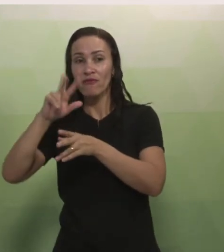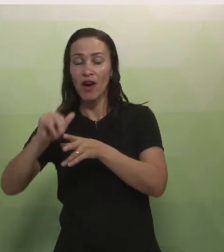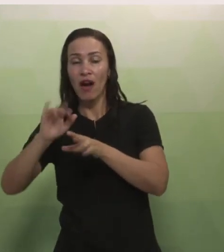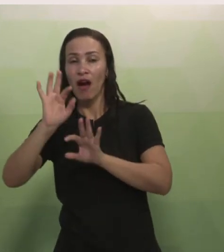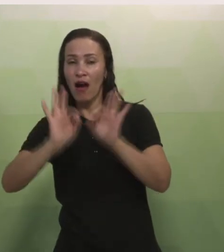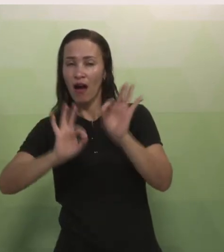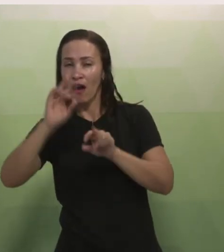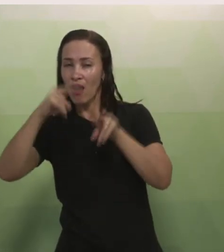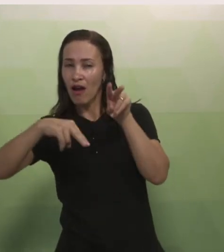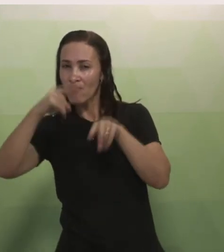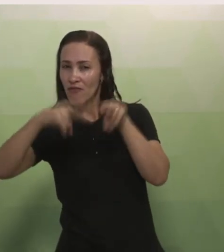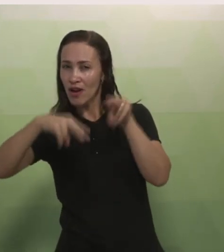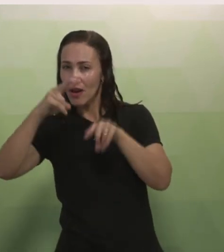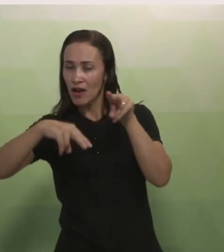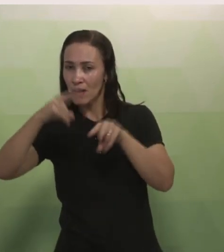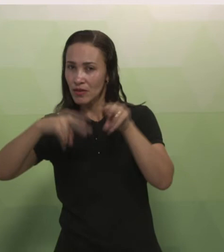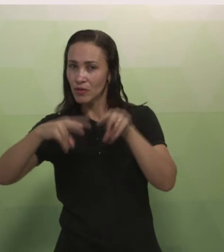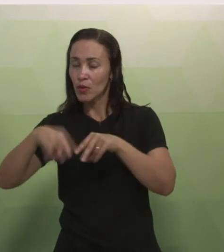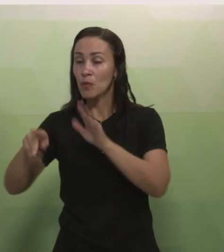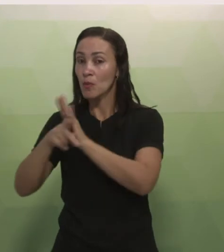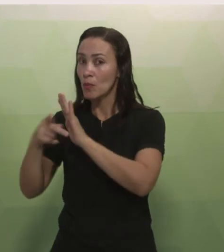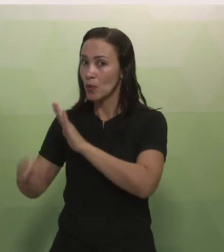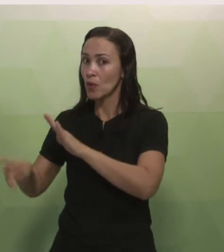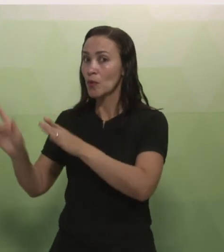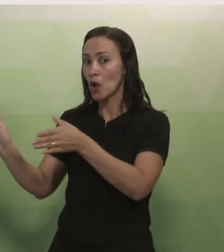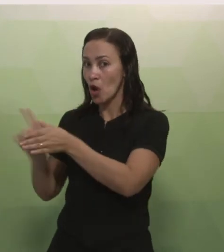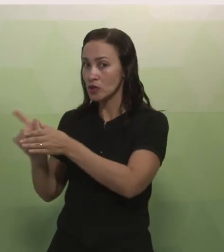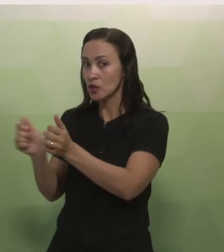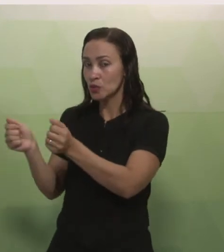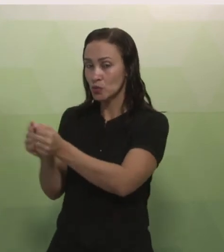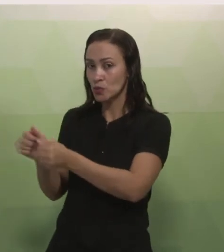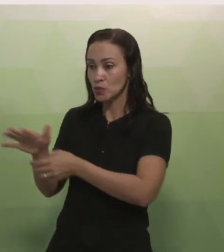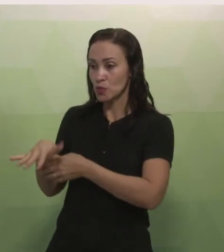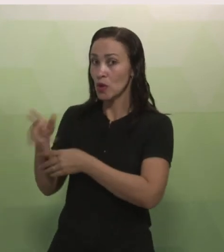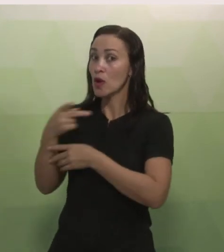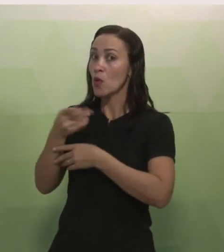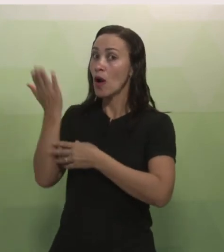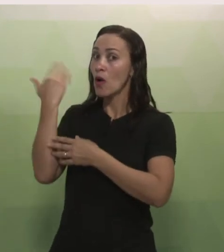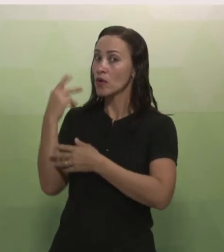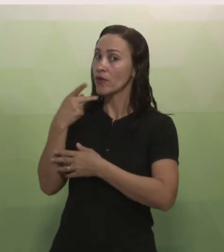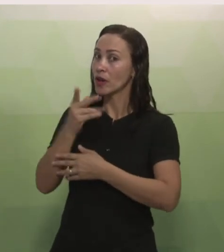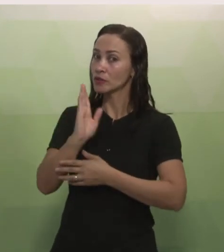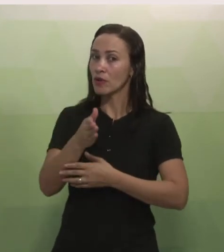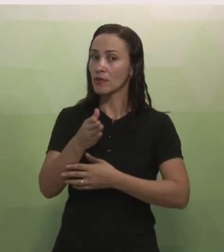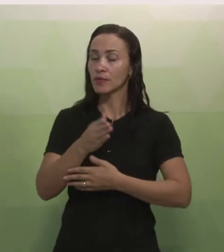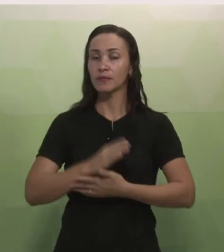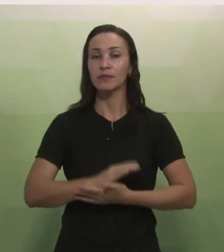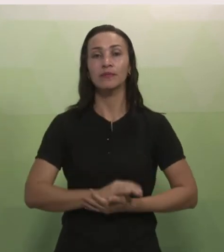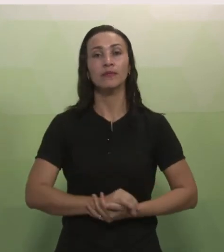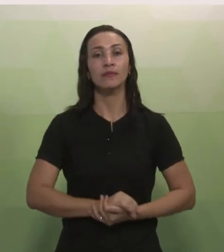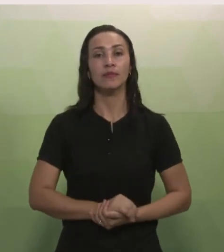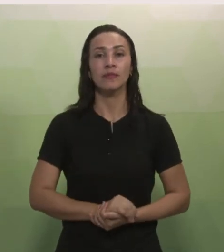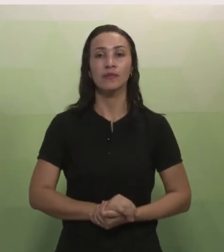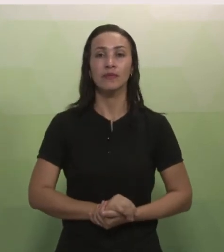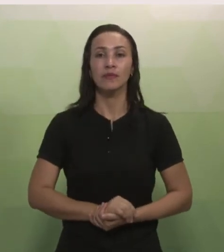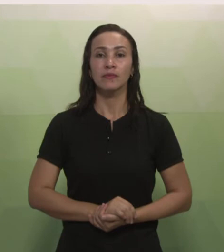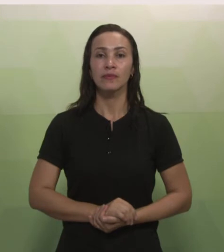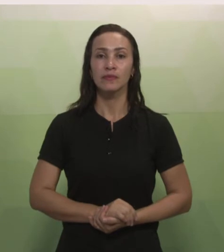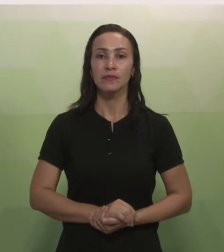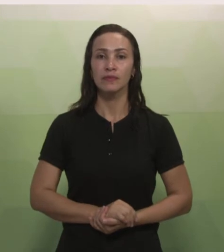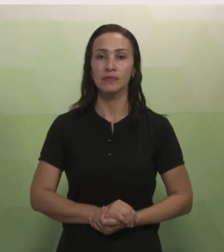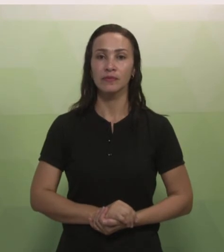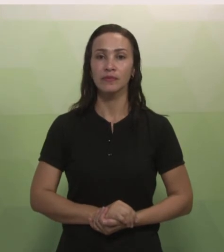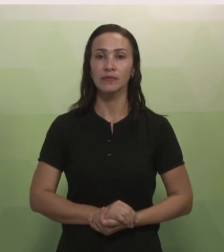pelo colegiado do curso, né, coordenado pelo coordenador do curso, como eu falei anteriormente.